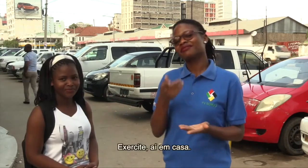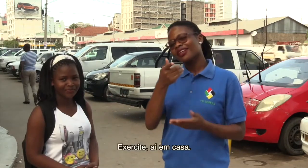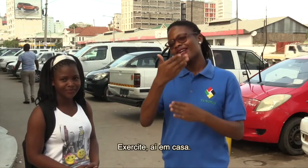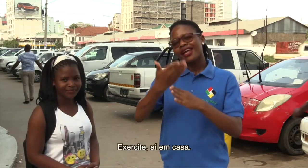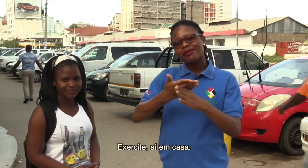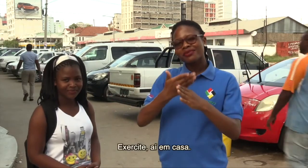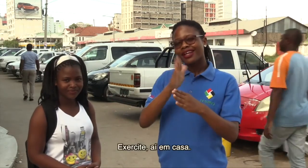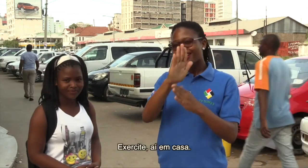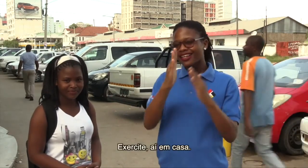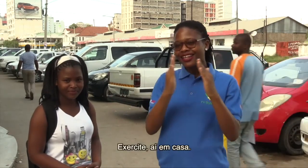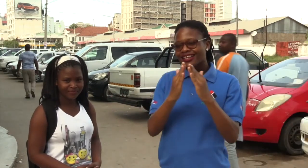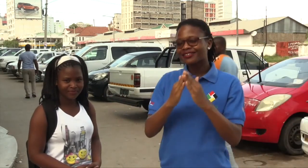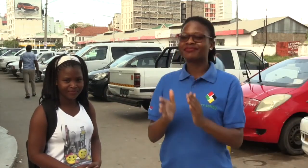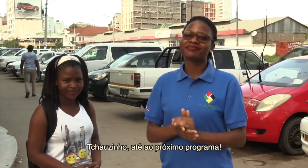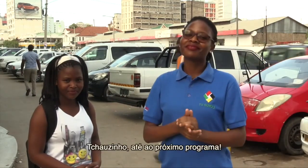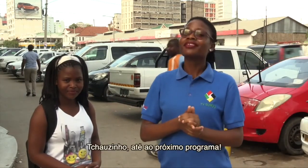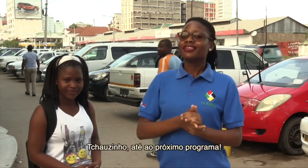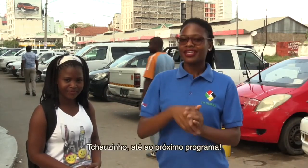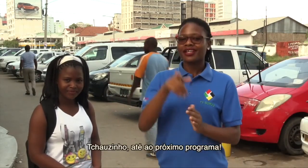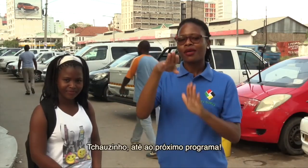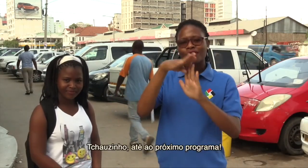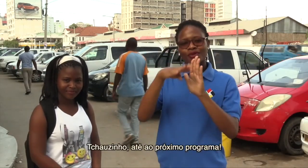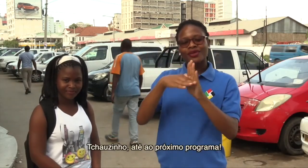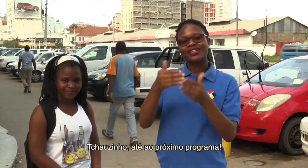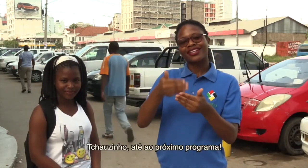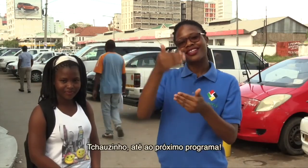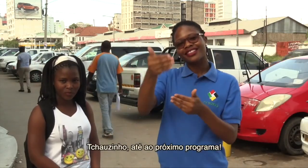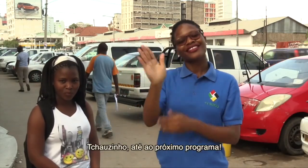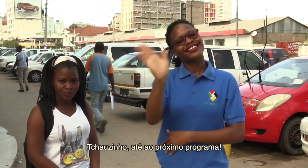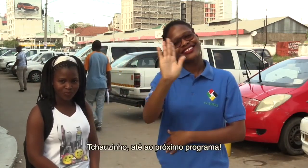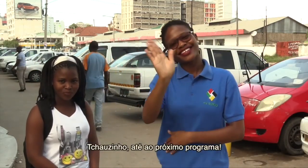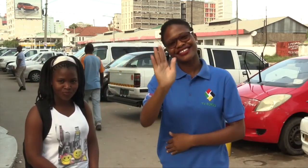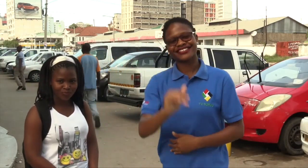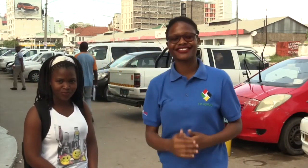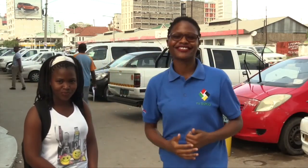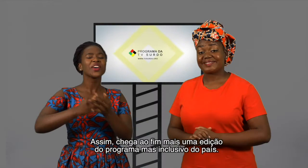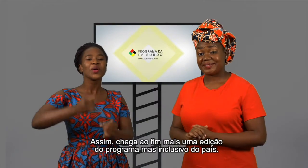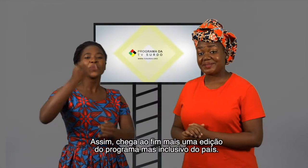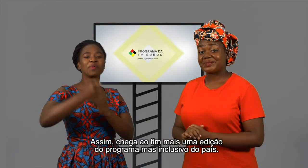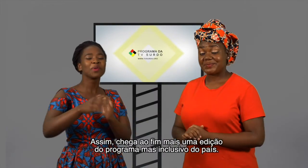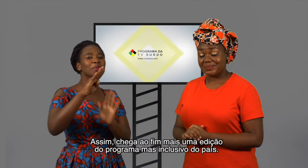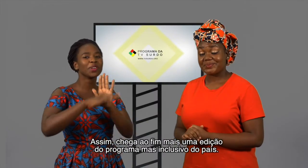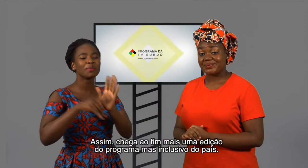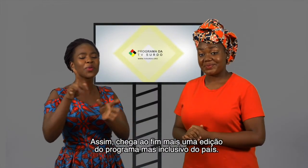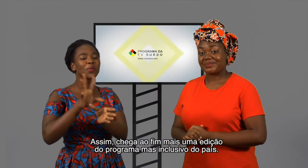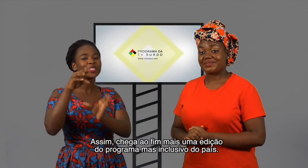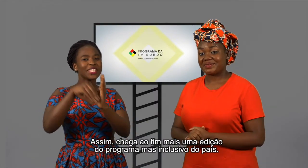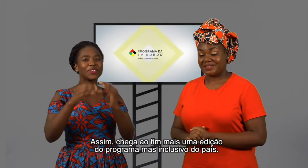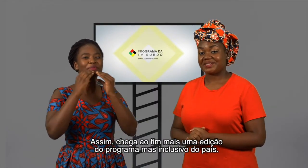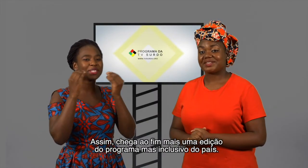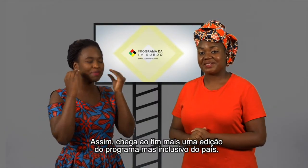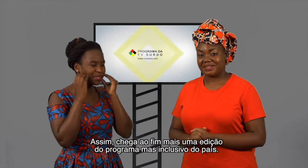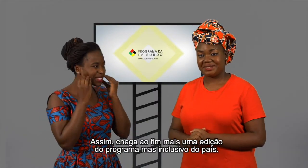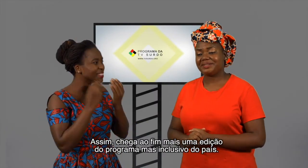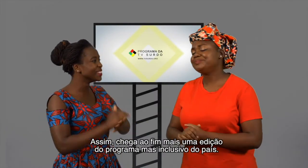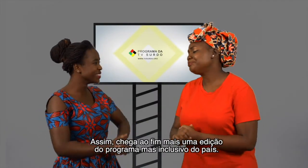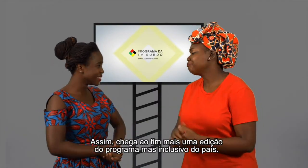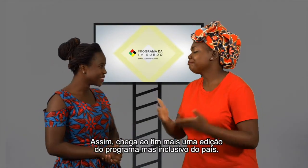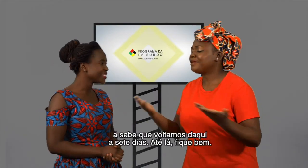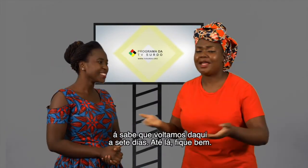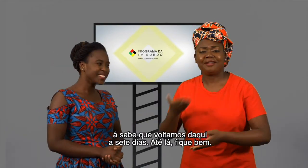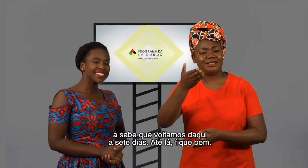Exercite aí em casa. Tchauzinho! Até o próximo programa. Assim, chega o fim de mais uma